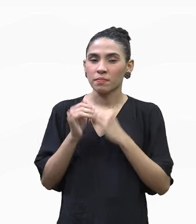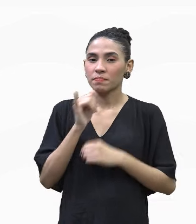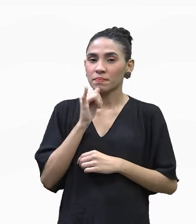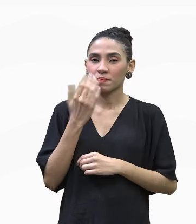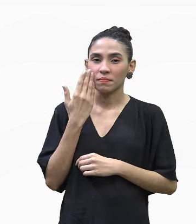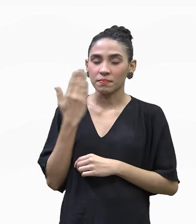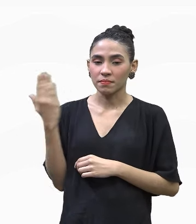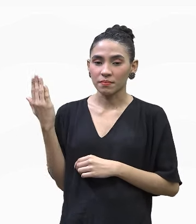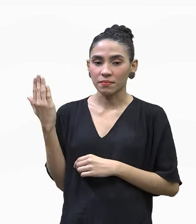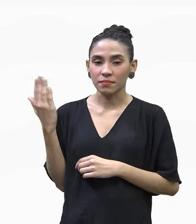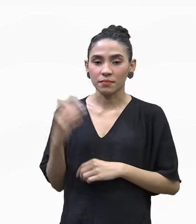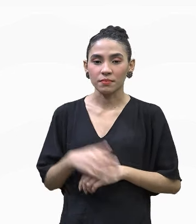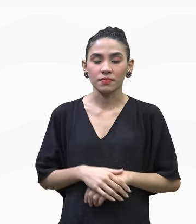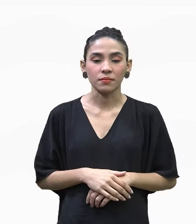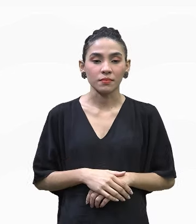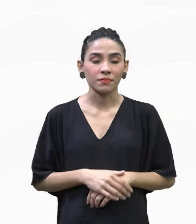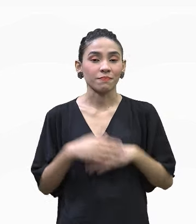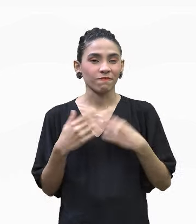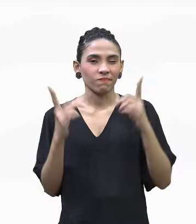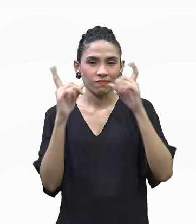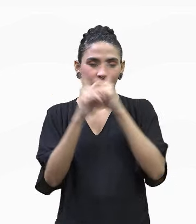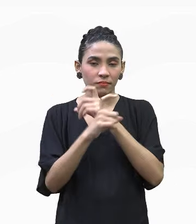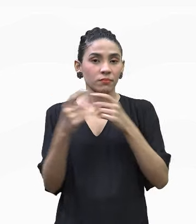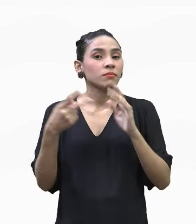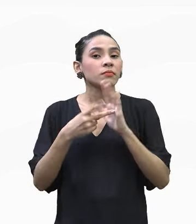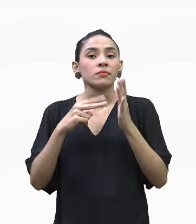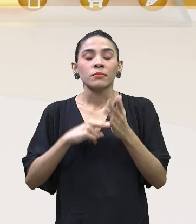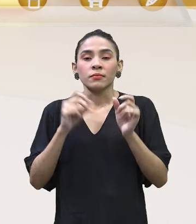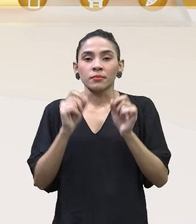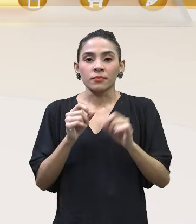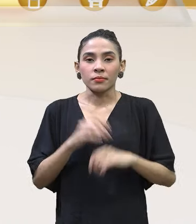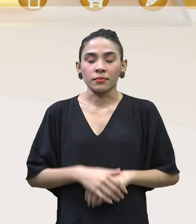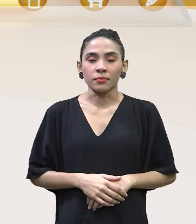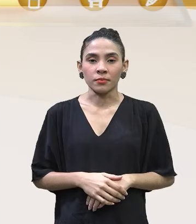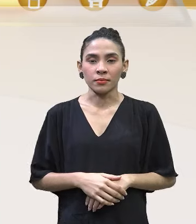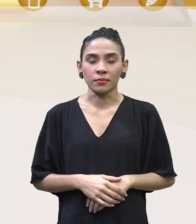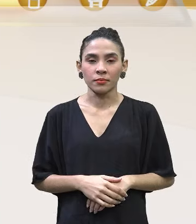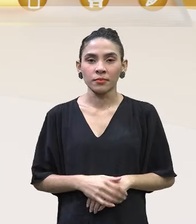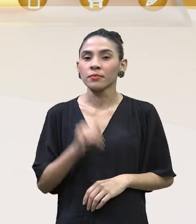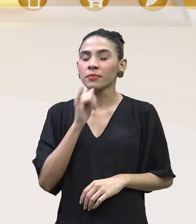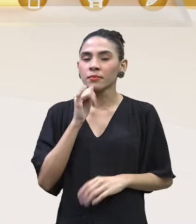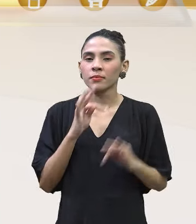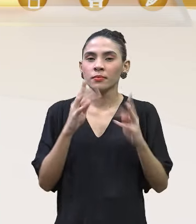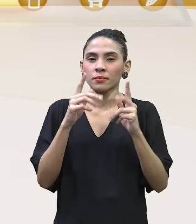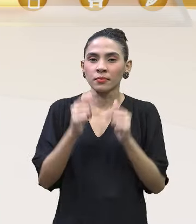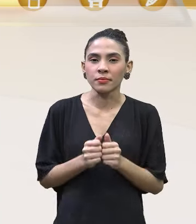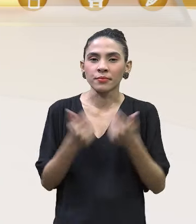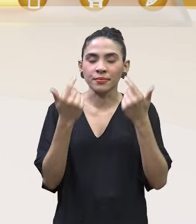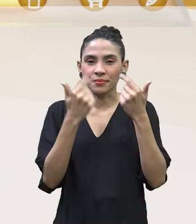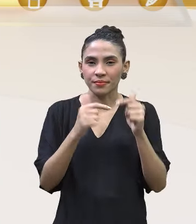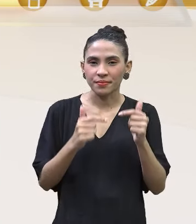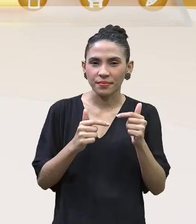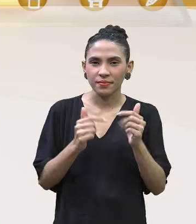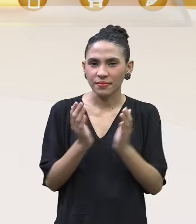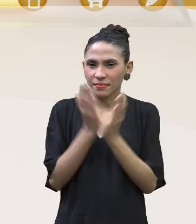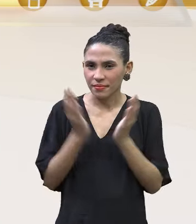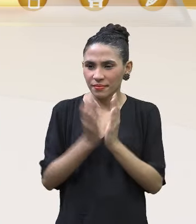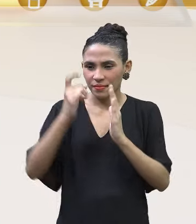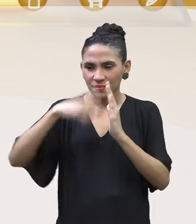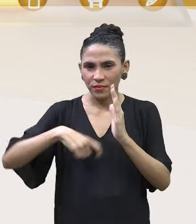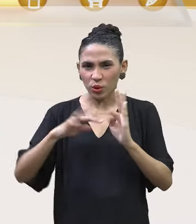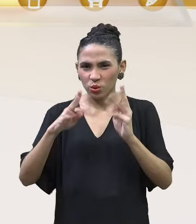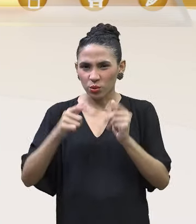complicado Professor então né Então quer dizer que então quer dizer ali que todo mundo tá baixo da taxa de pobreza tá